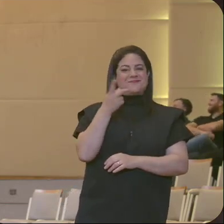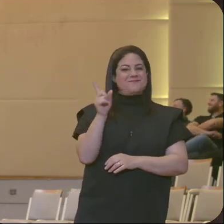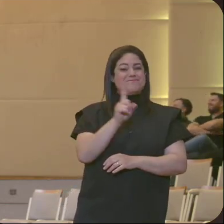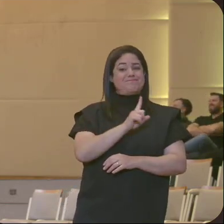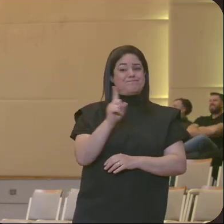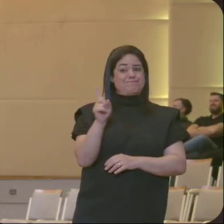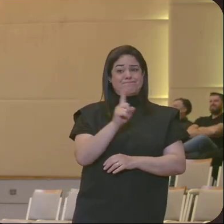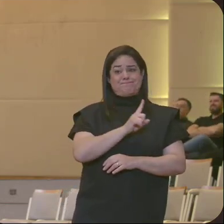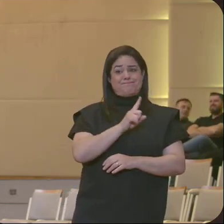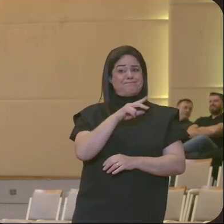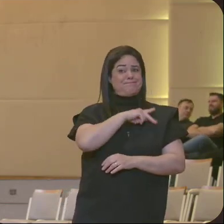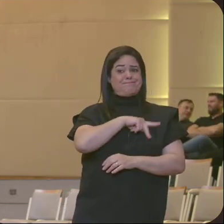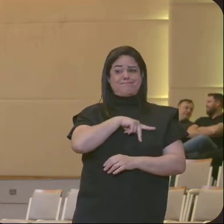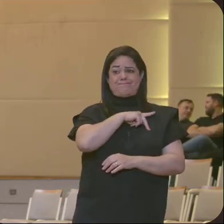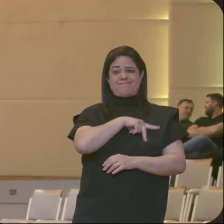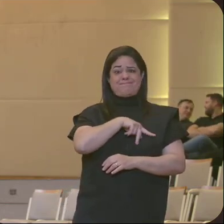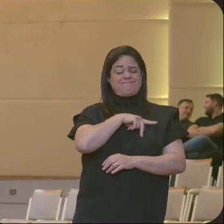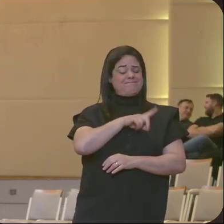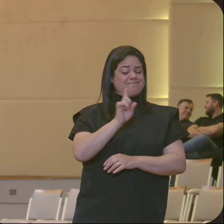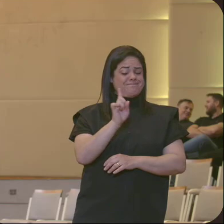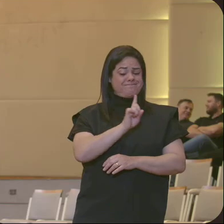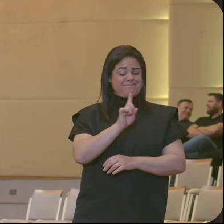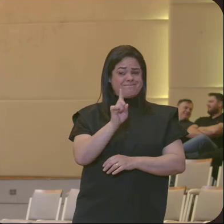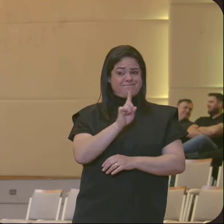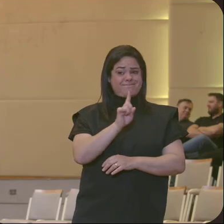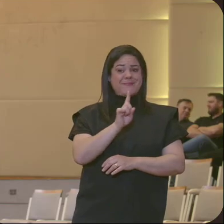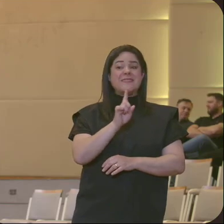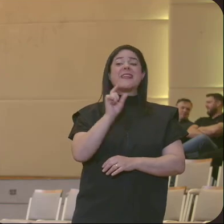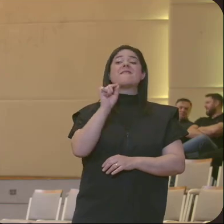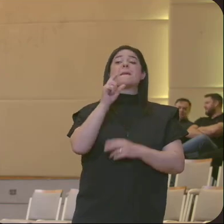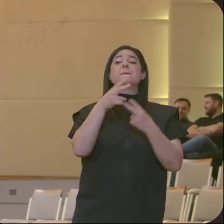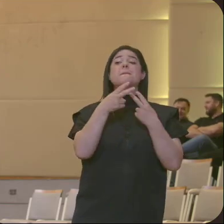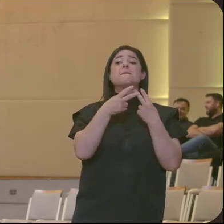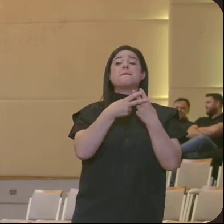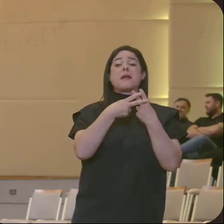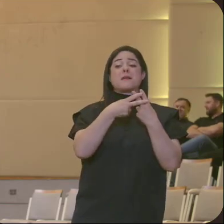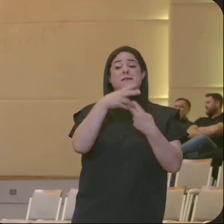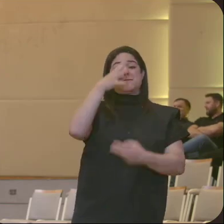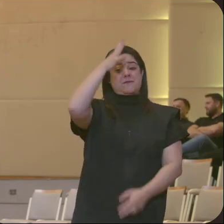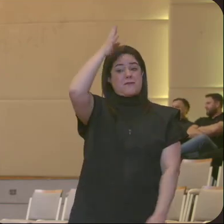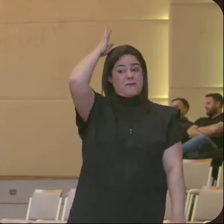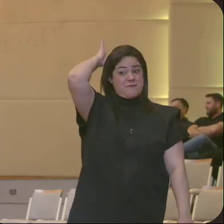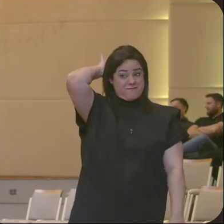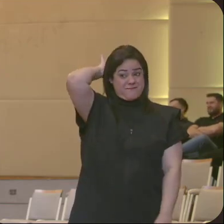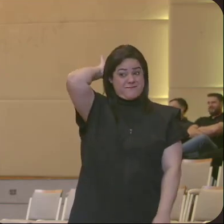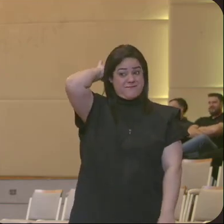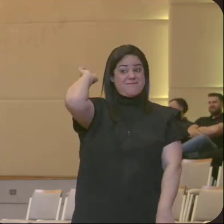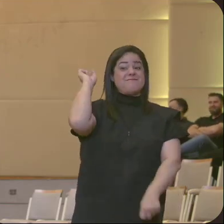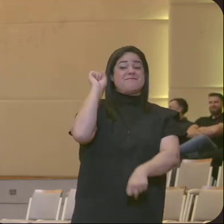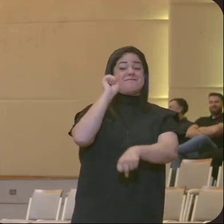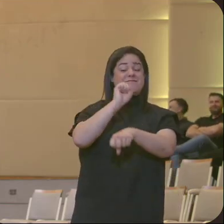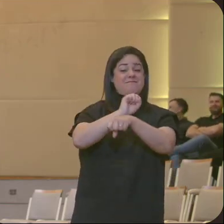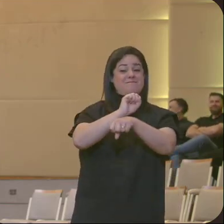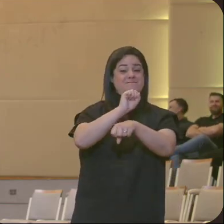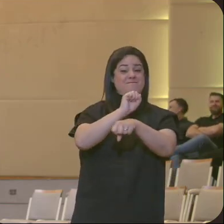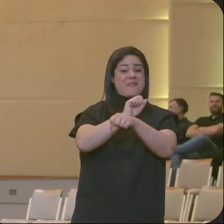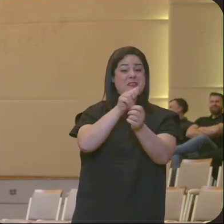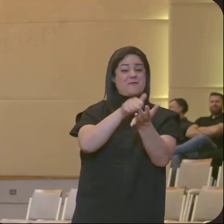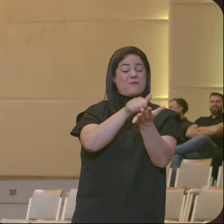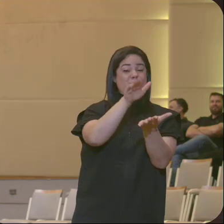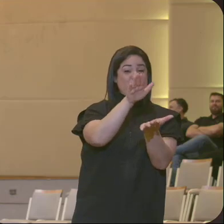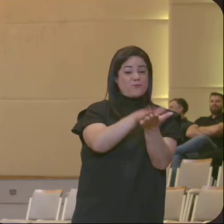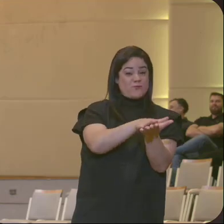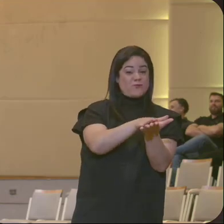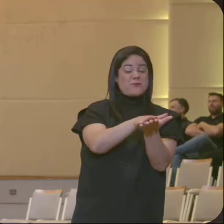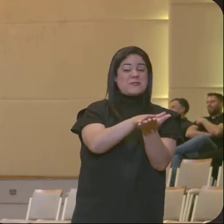que não. Apóstolo Paulo, ele estava preso em Roma, esperando uma condenação